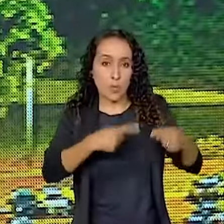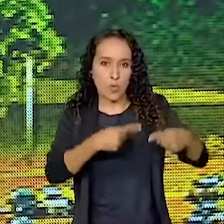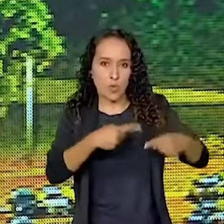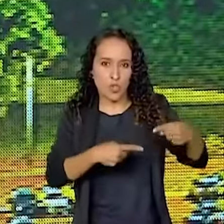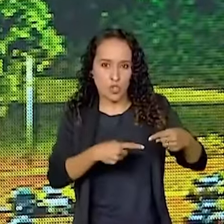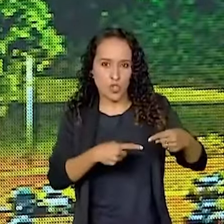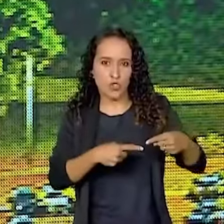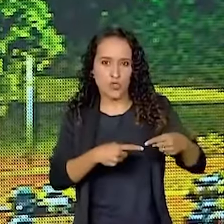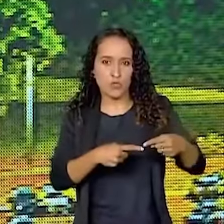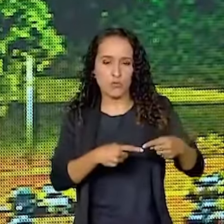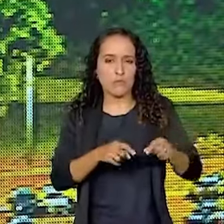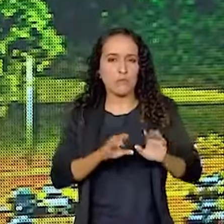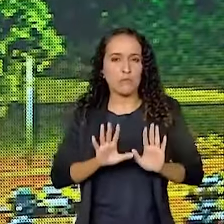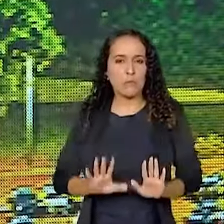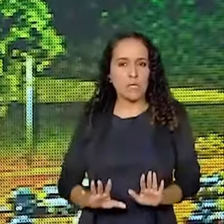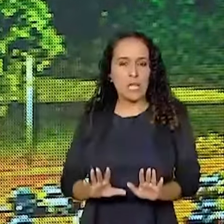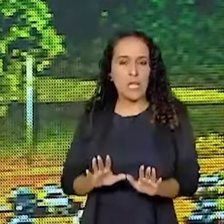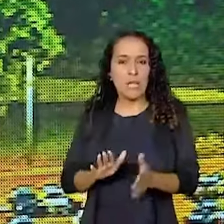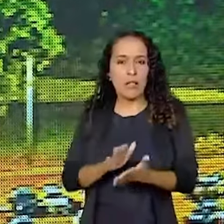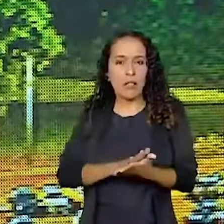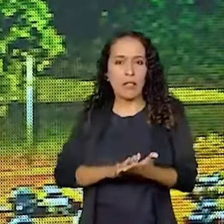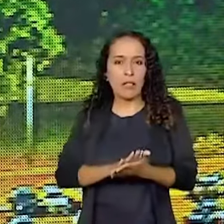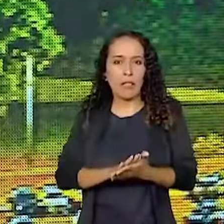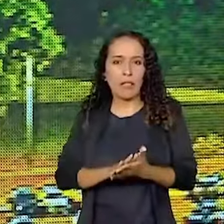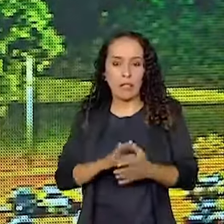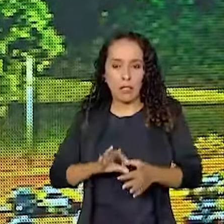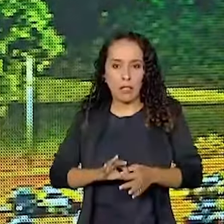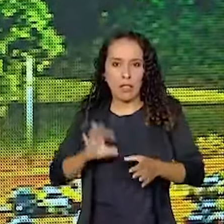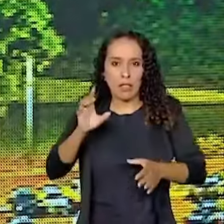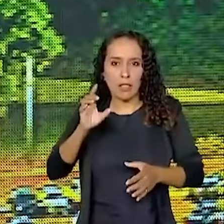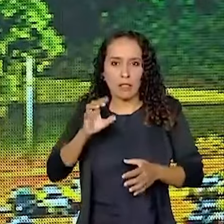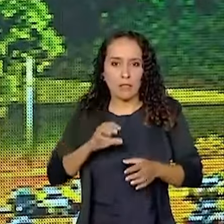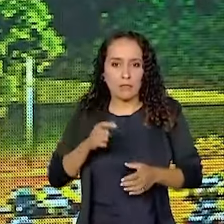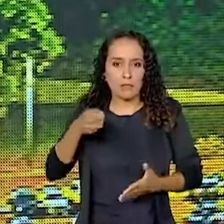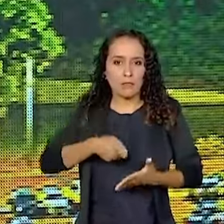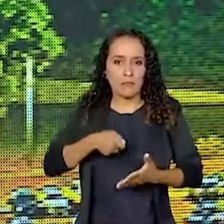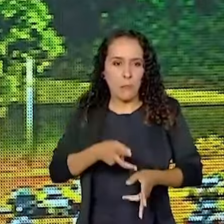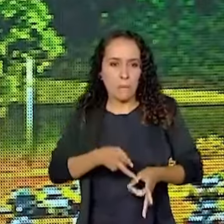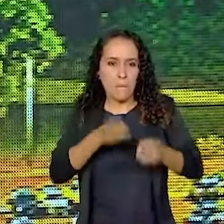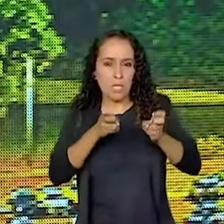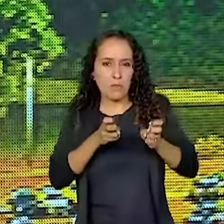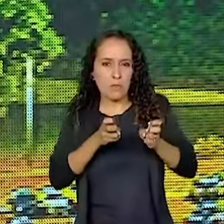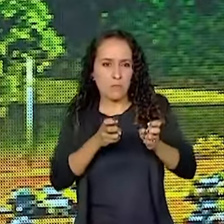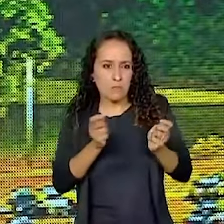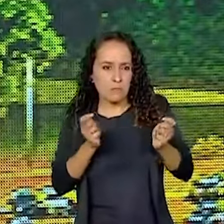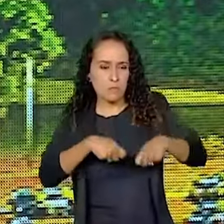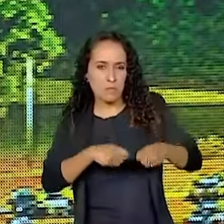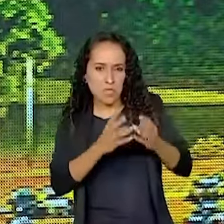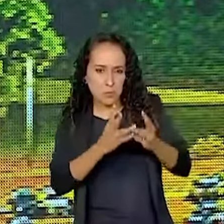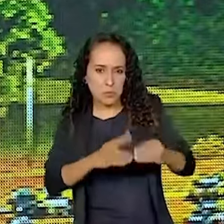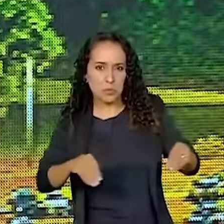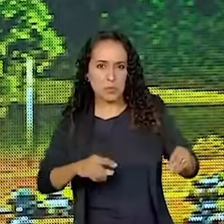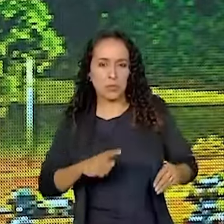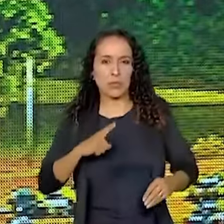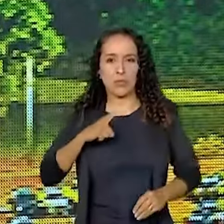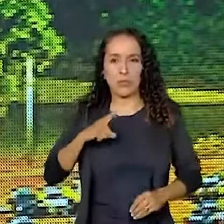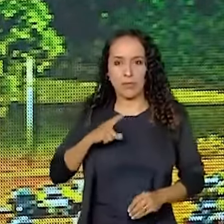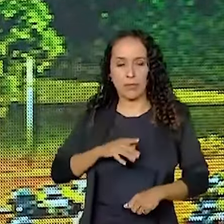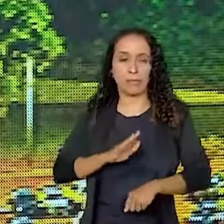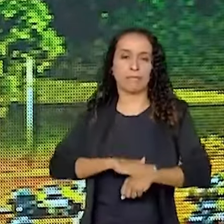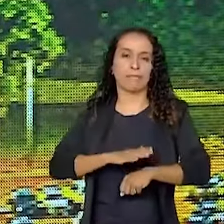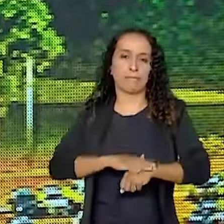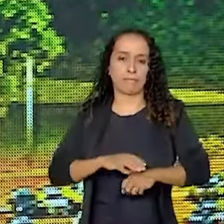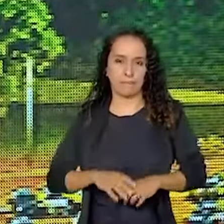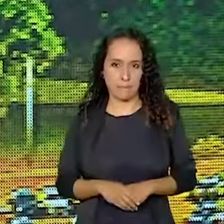políticos, sem que os democratas percebessem o potencial destrutivo existente nessas